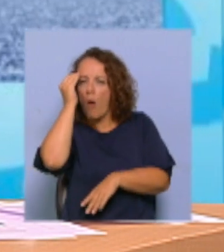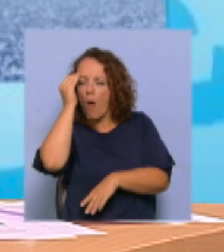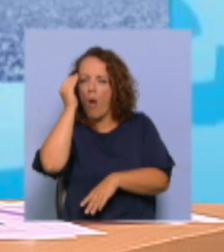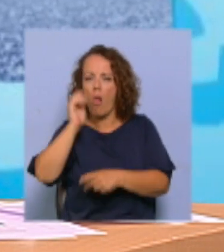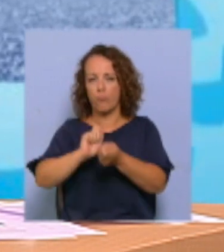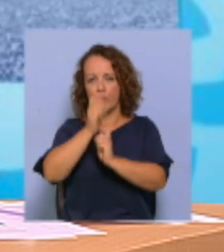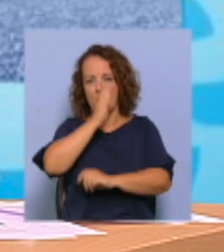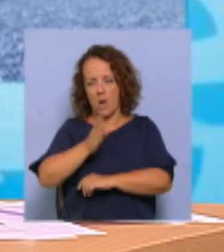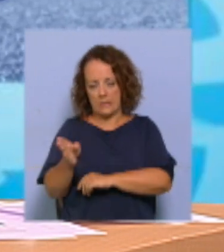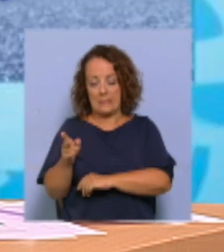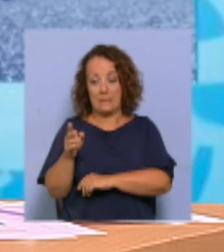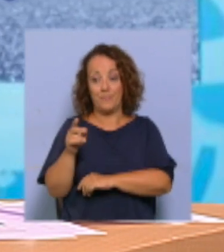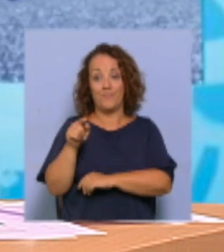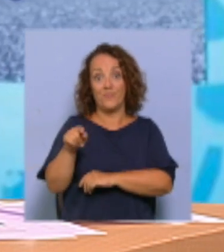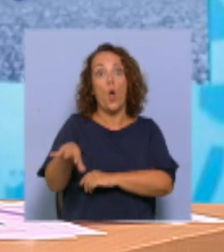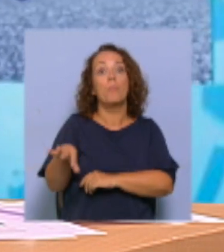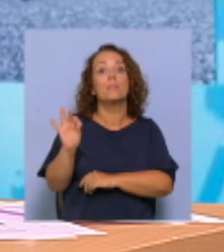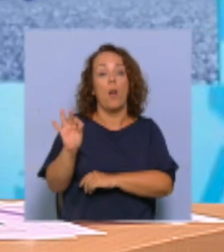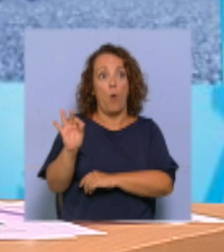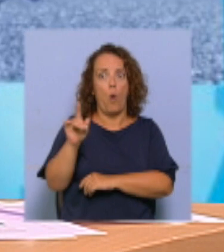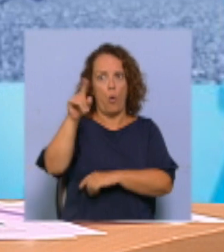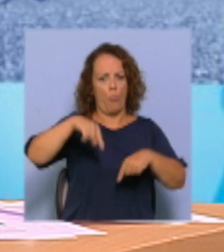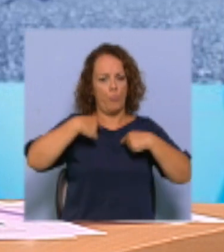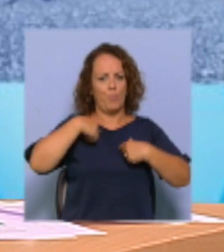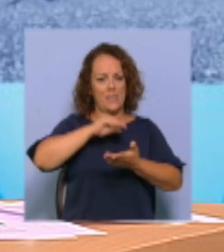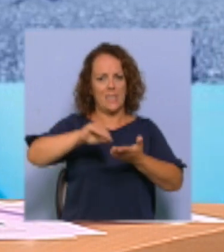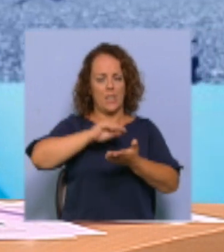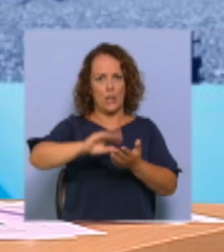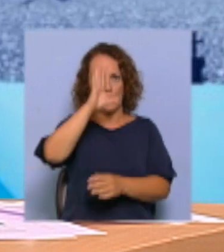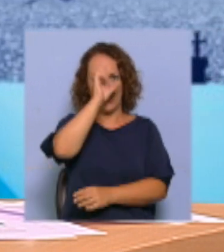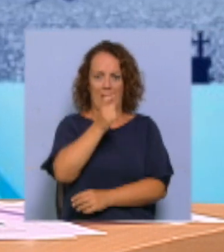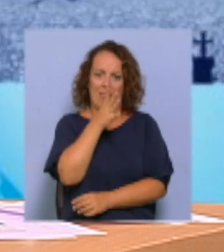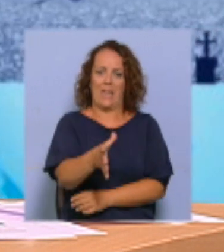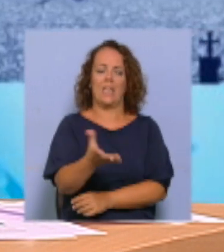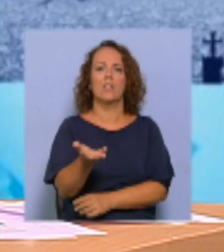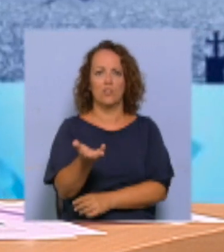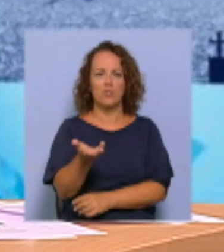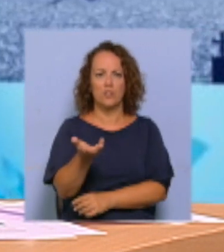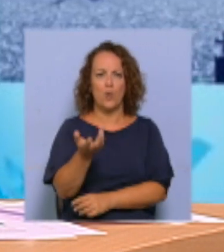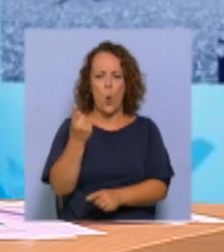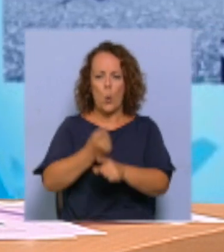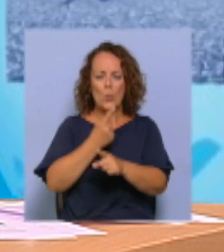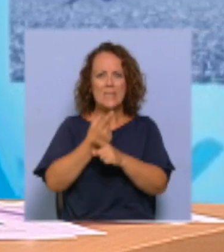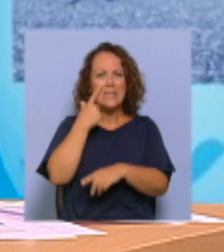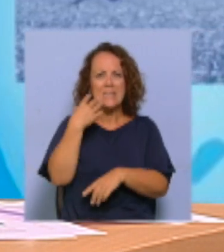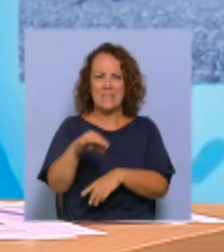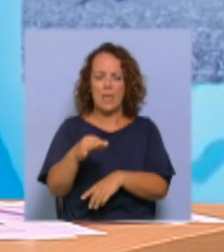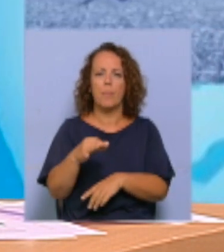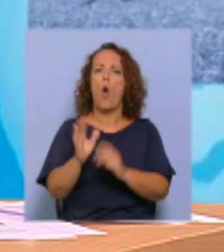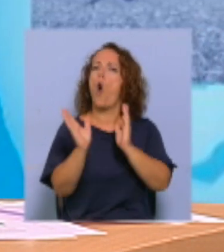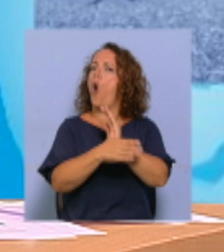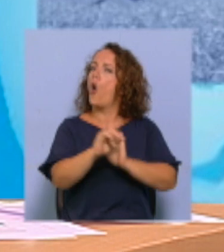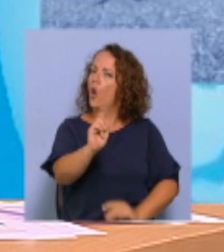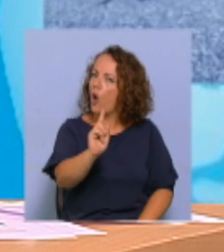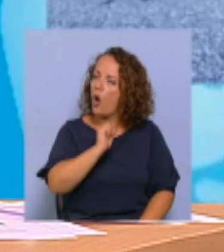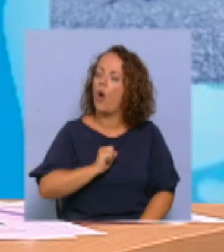aplicada, fez com que, e é o próprio secretário de Estado que o diz, não é? Que coisas tão básicas como não roubar, não